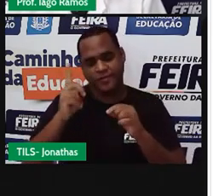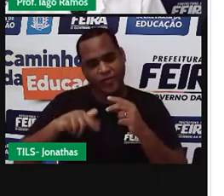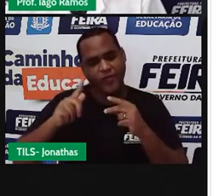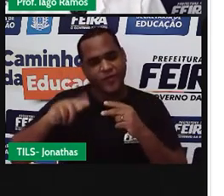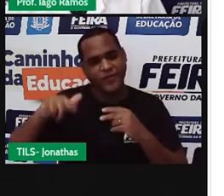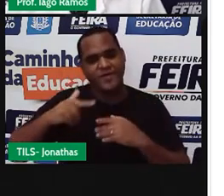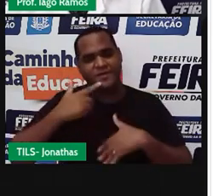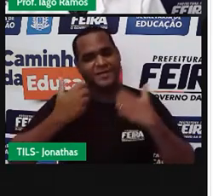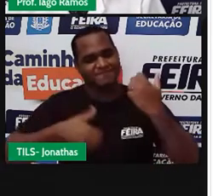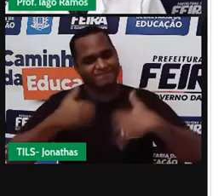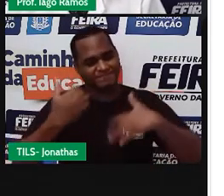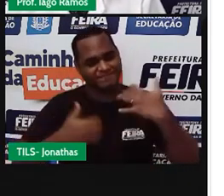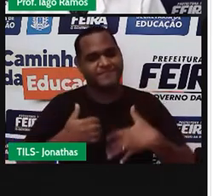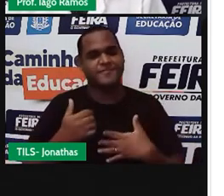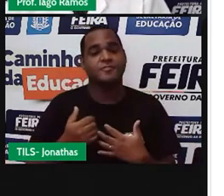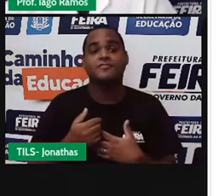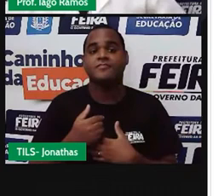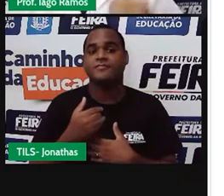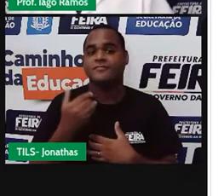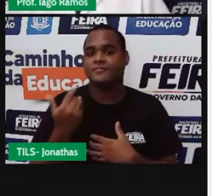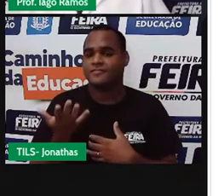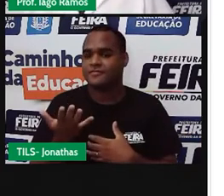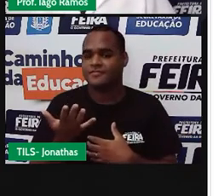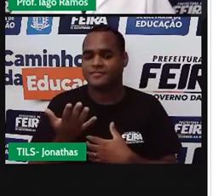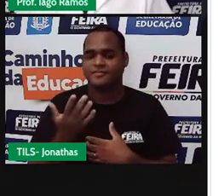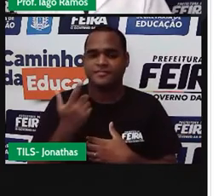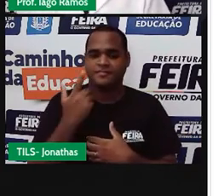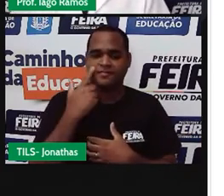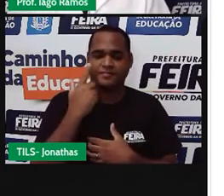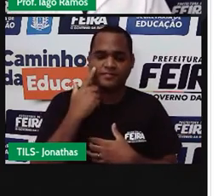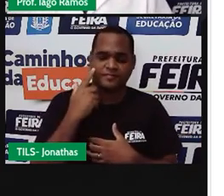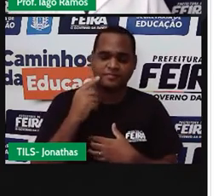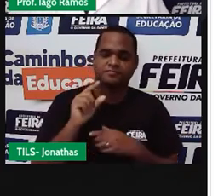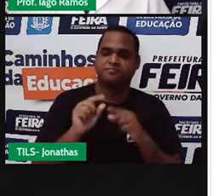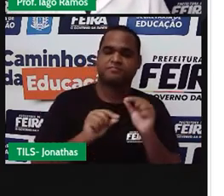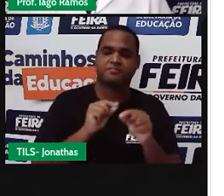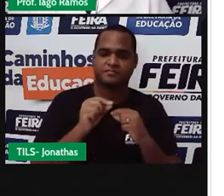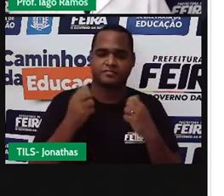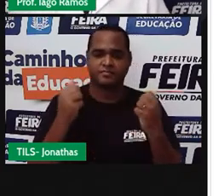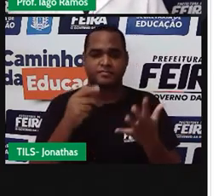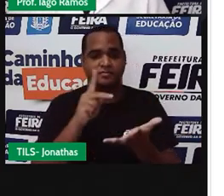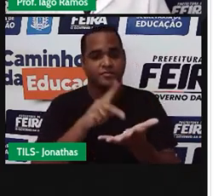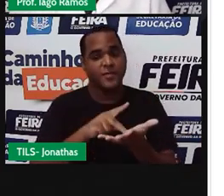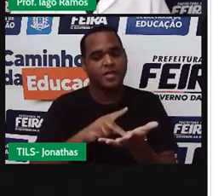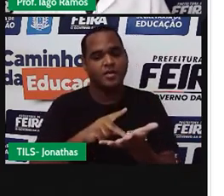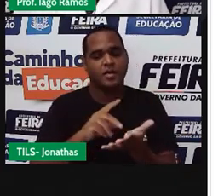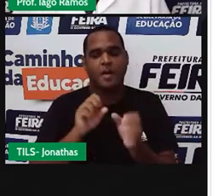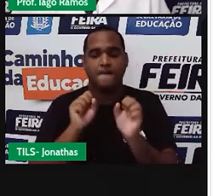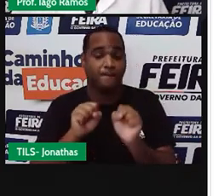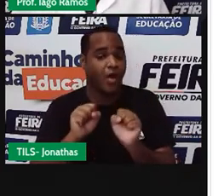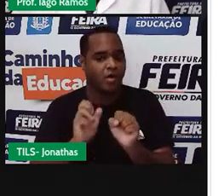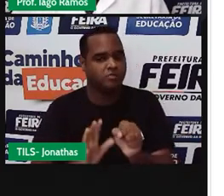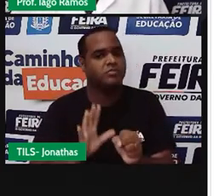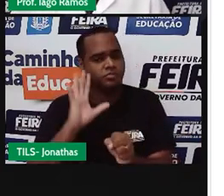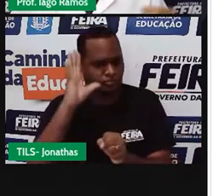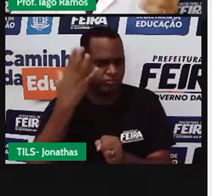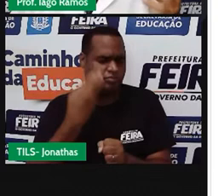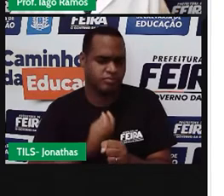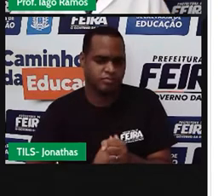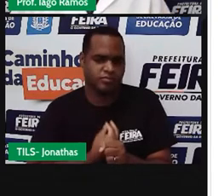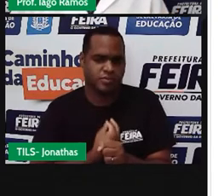certo E para isso eu trago aqui uma situação que é hipotética tá uma